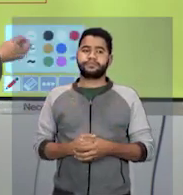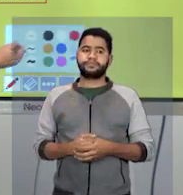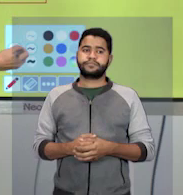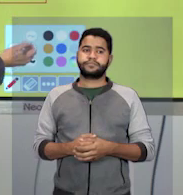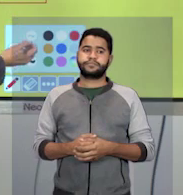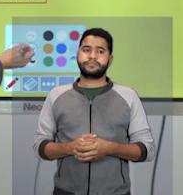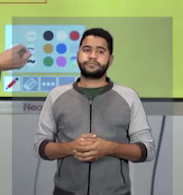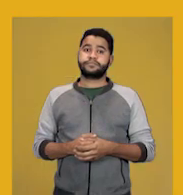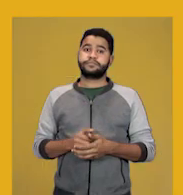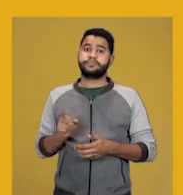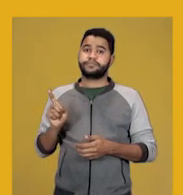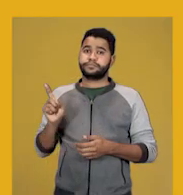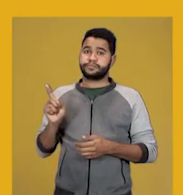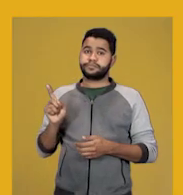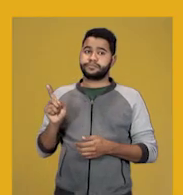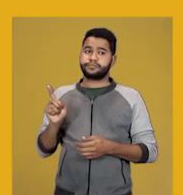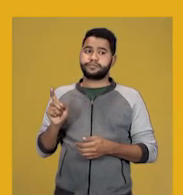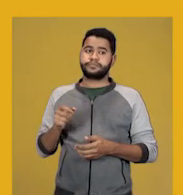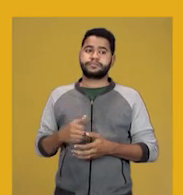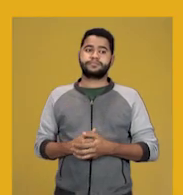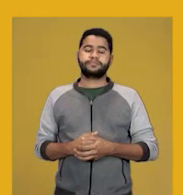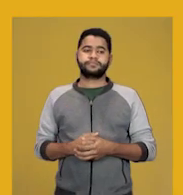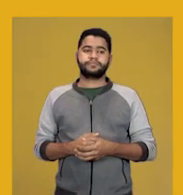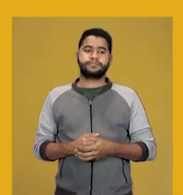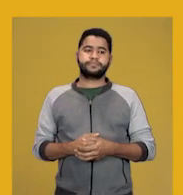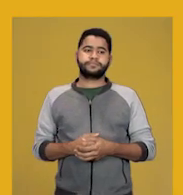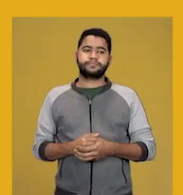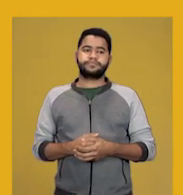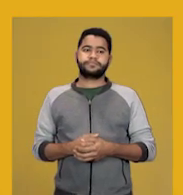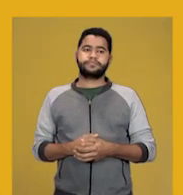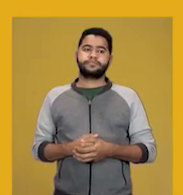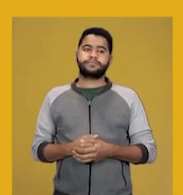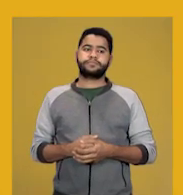que está nesse ponto aqui,